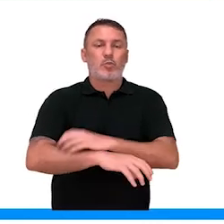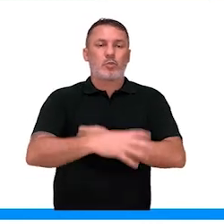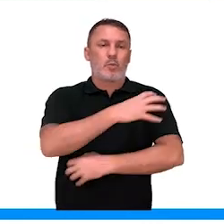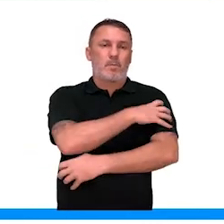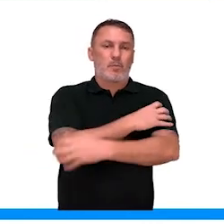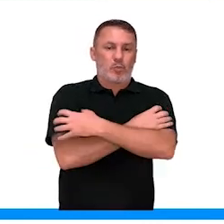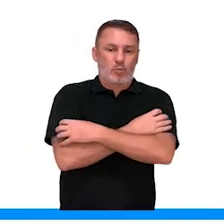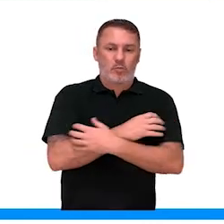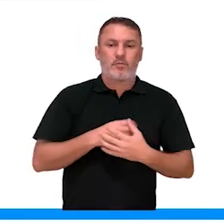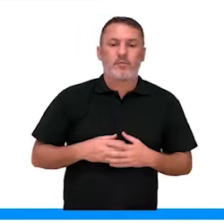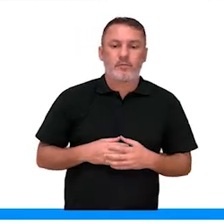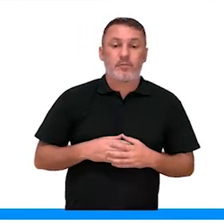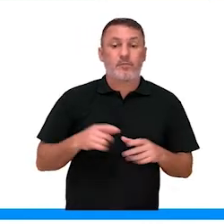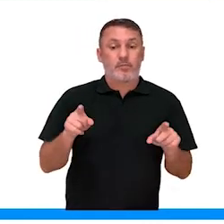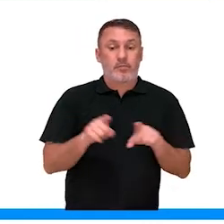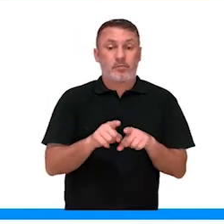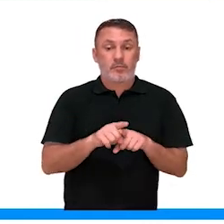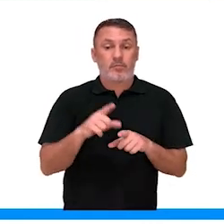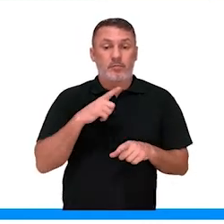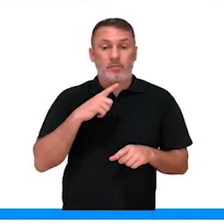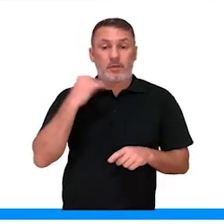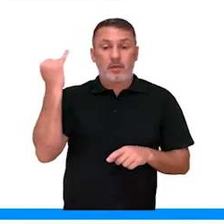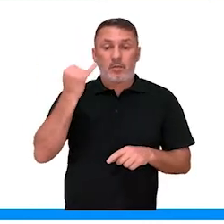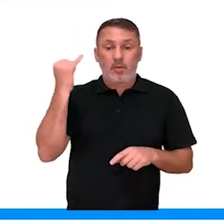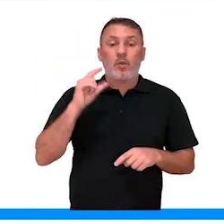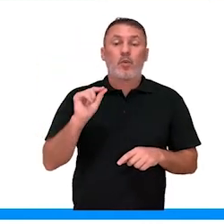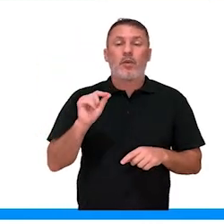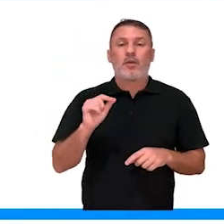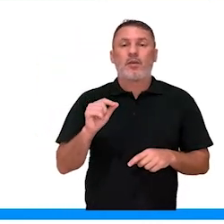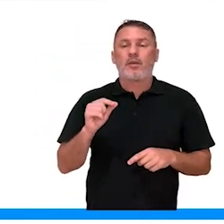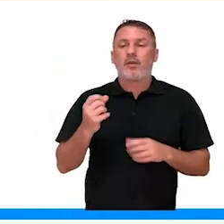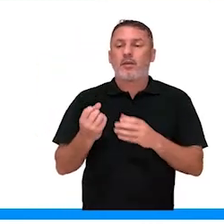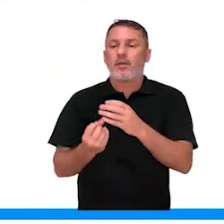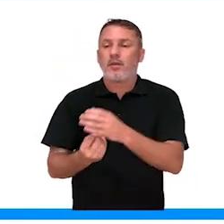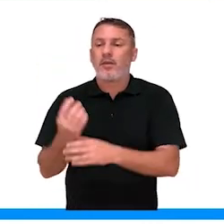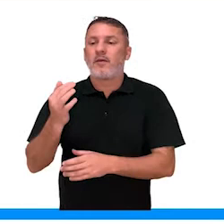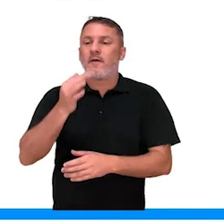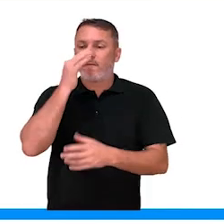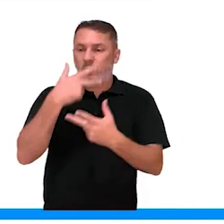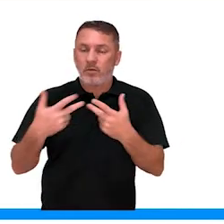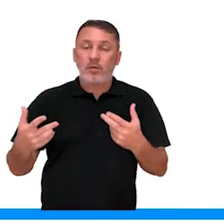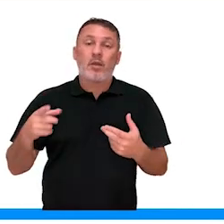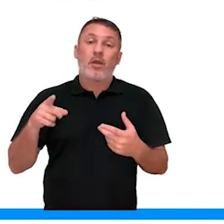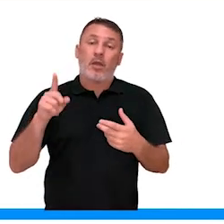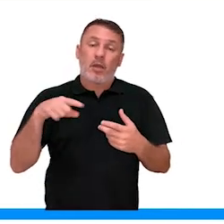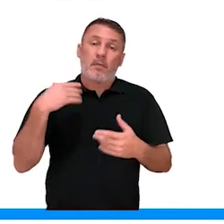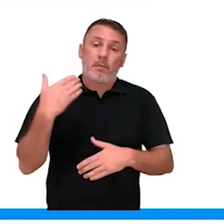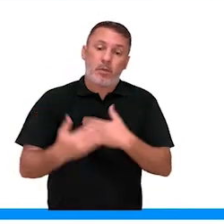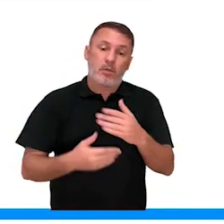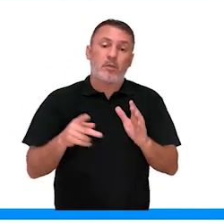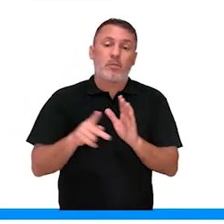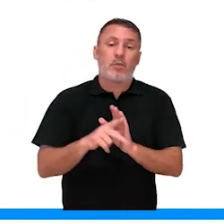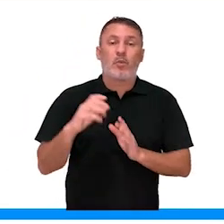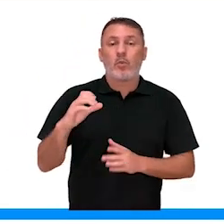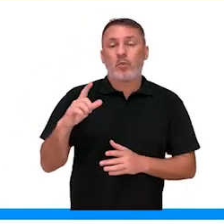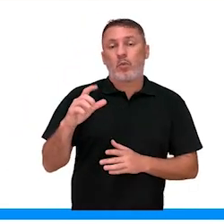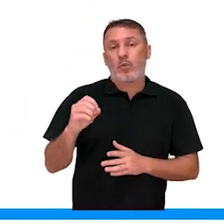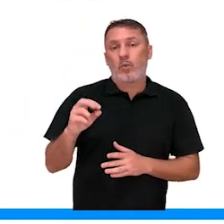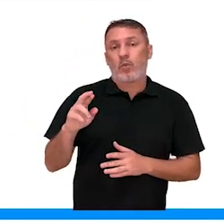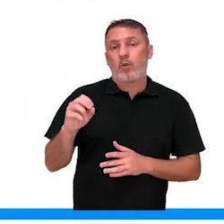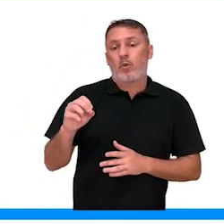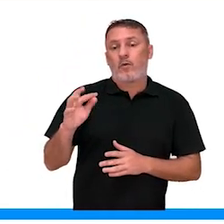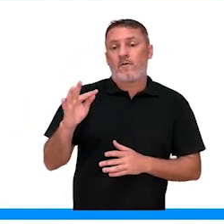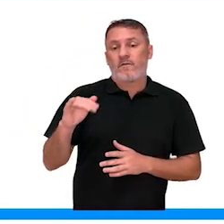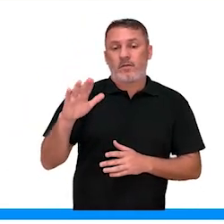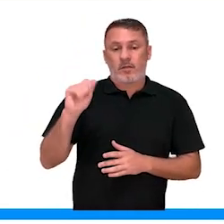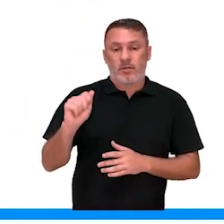músculos. E, além disso, ele vai ter uma importância muito grande para os vegetais, porque ele faz parte da molécula de